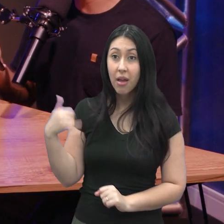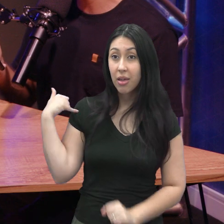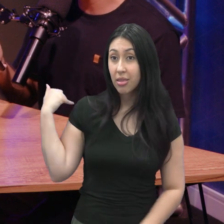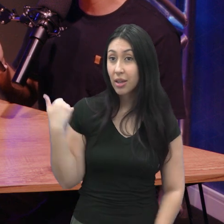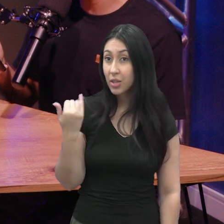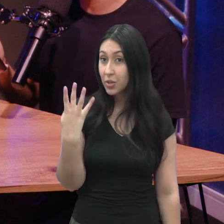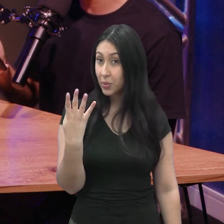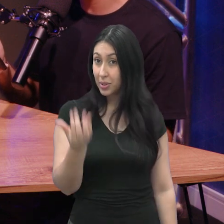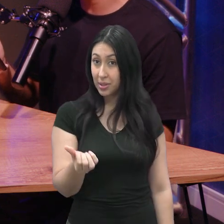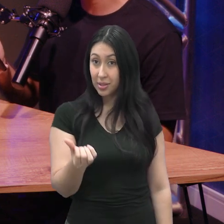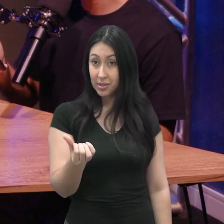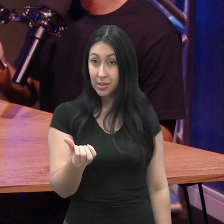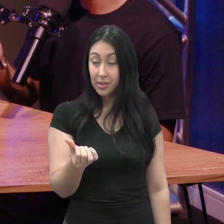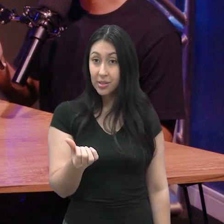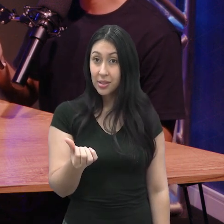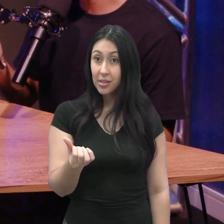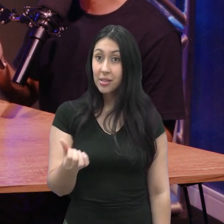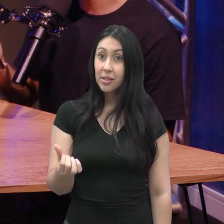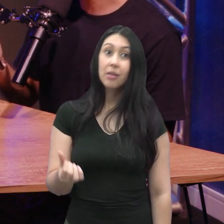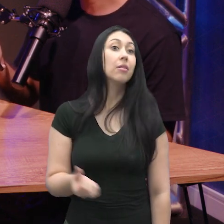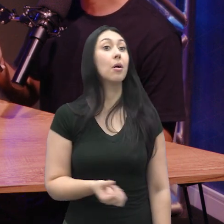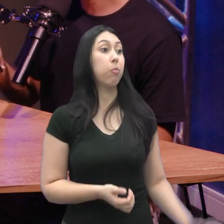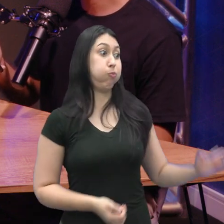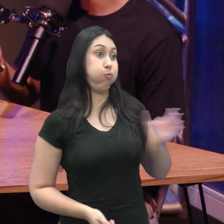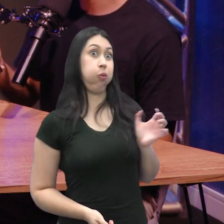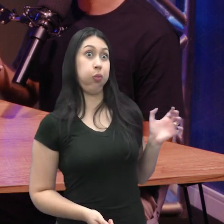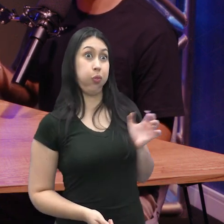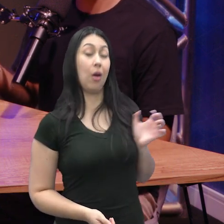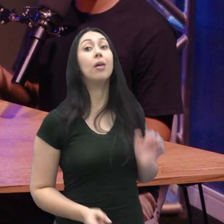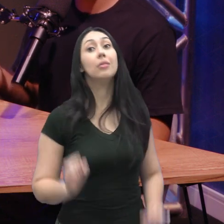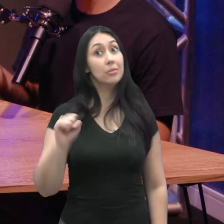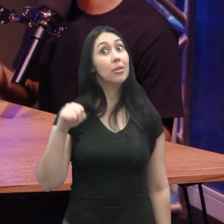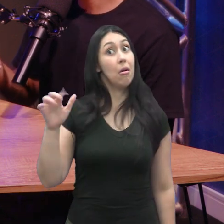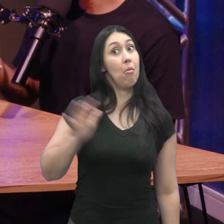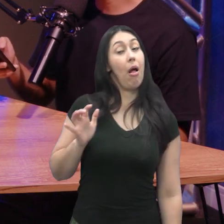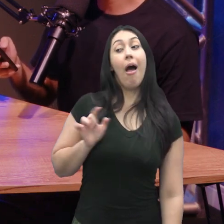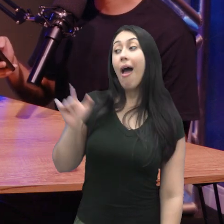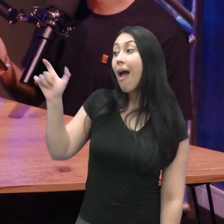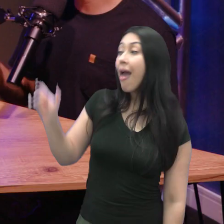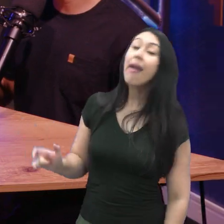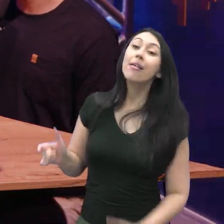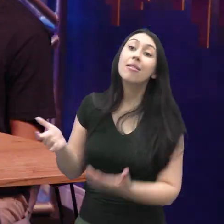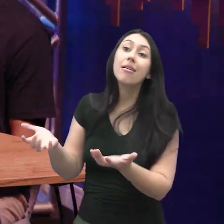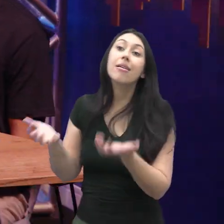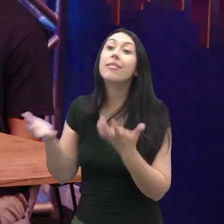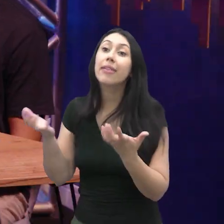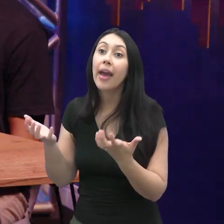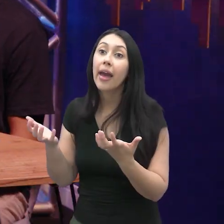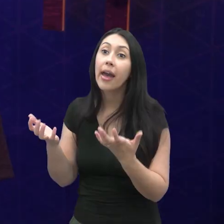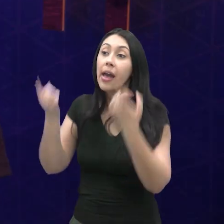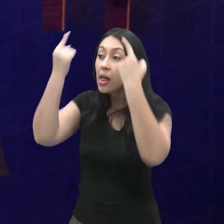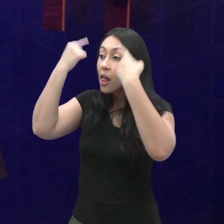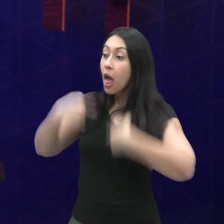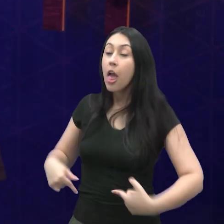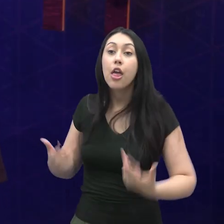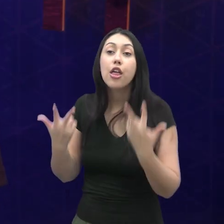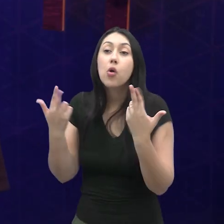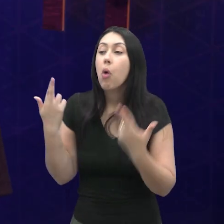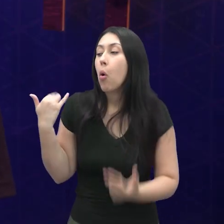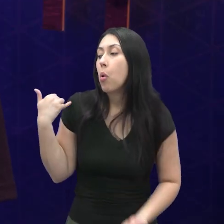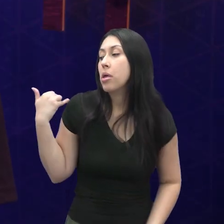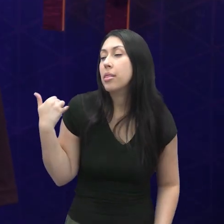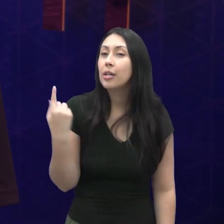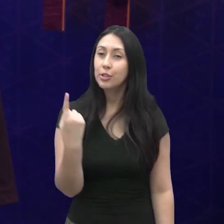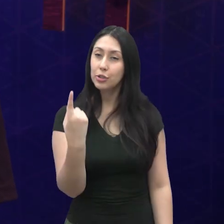tem 46 anos e ele quer... É um milionário, né? Ele é um milionário e ele quer voltar a ser um jovem de